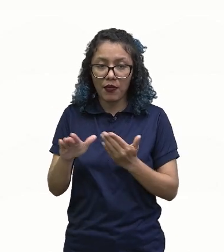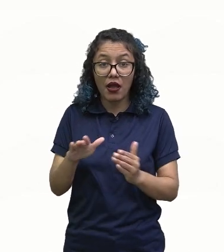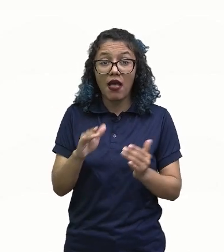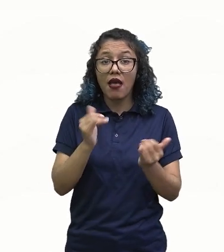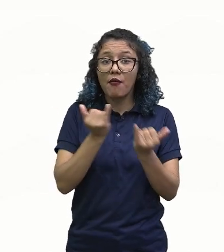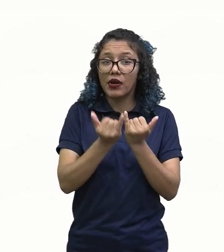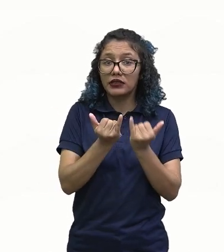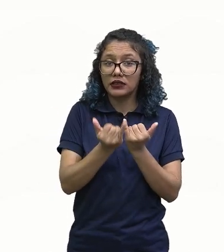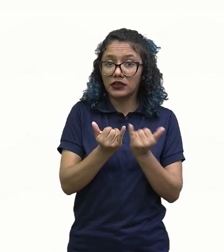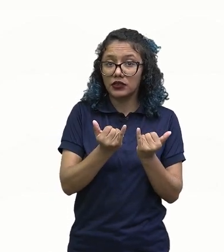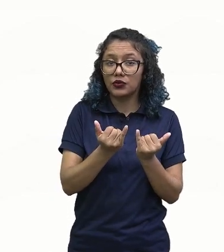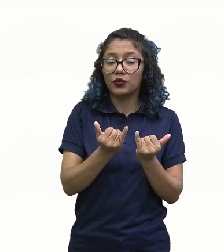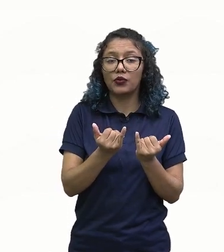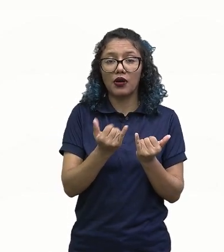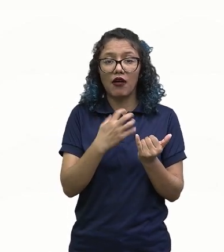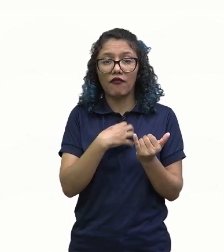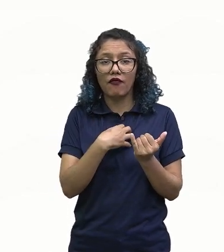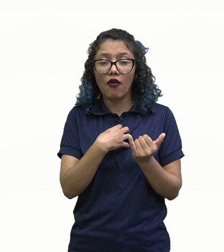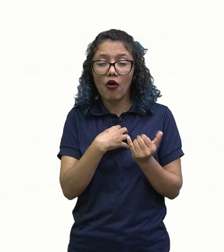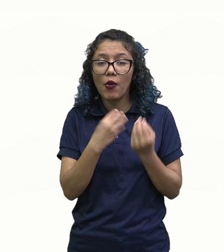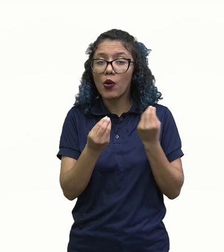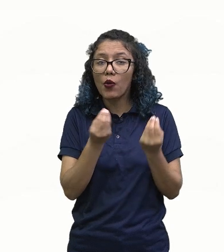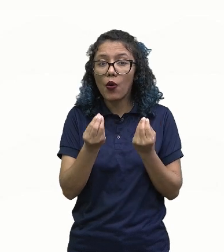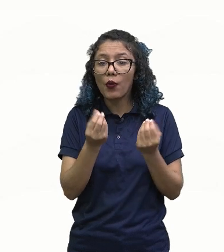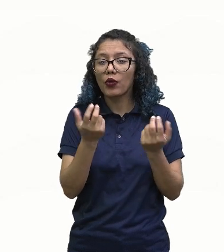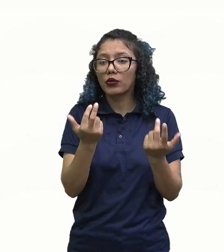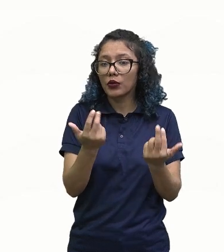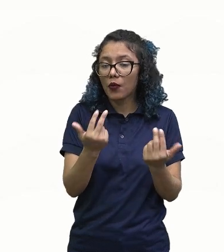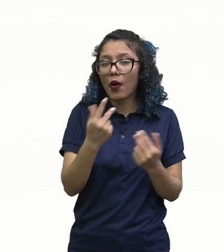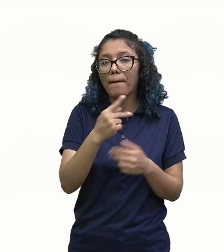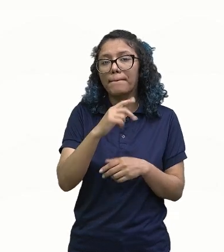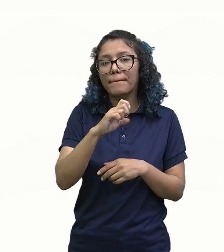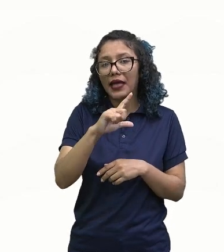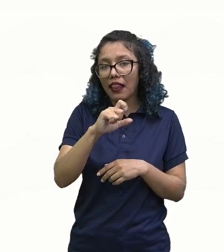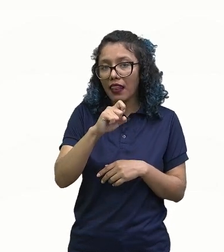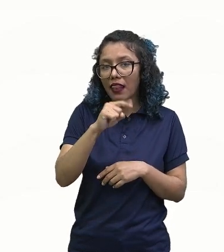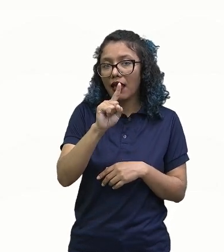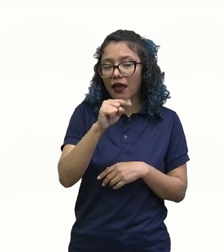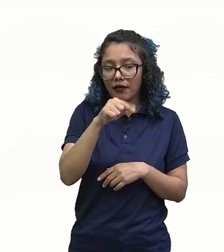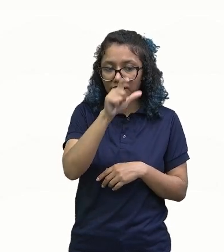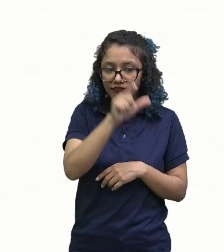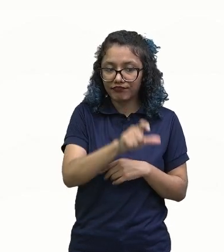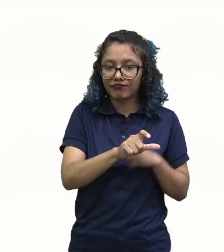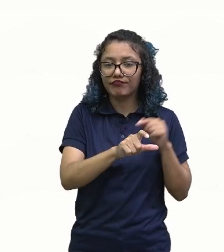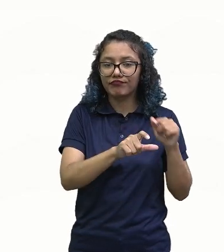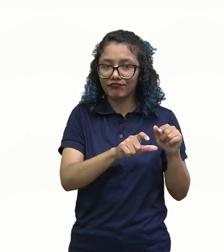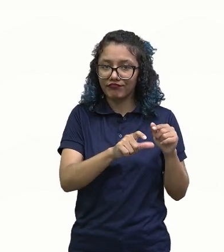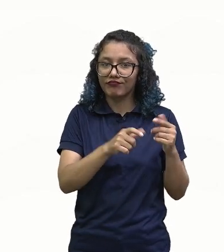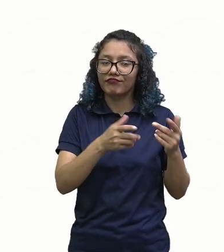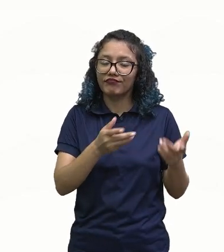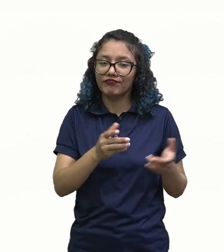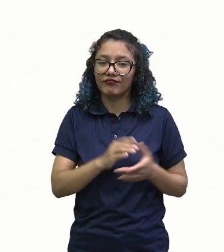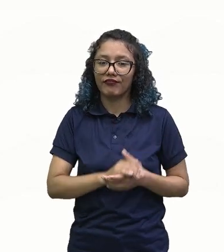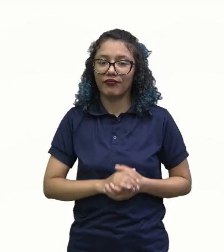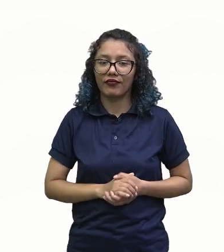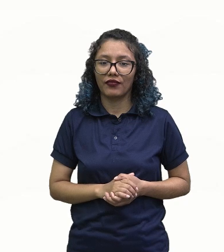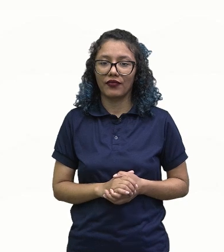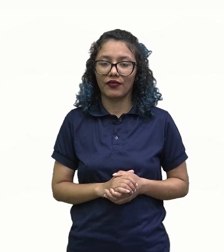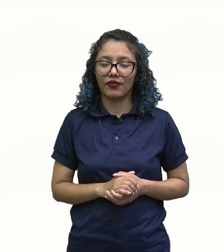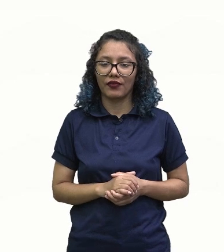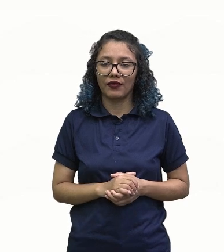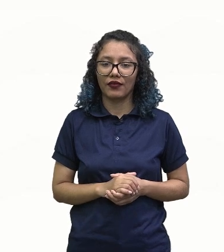ele fazia os dribles no momento de fazer lá os jogos, de